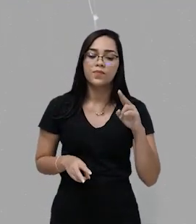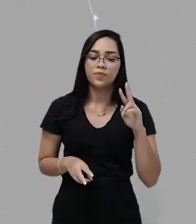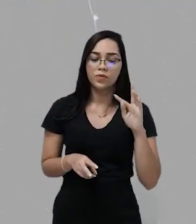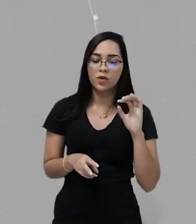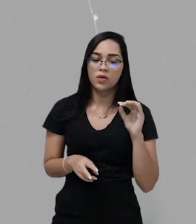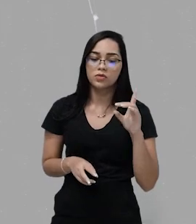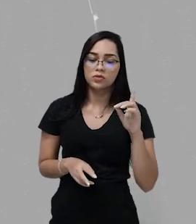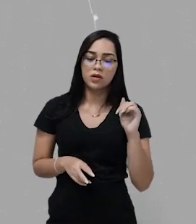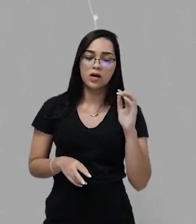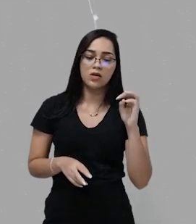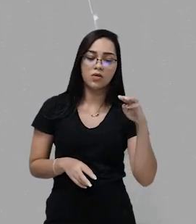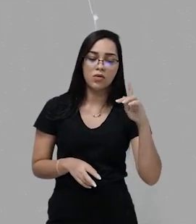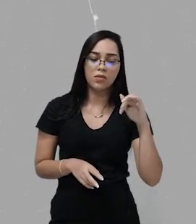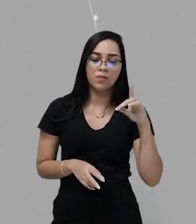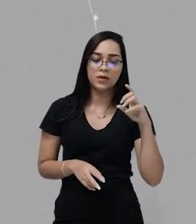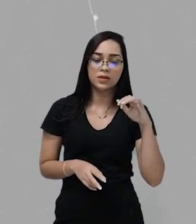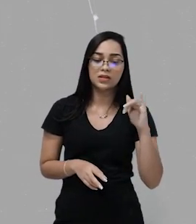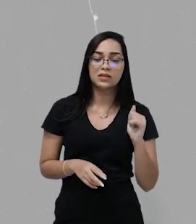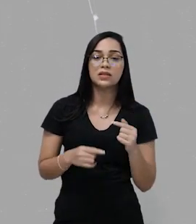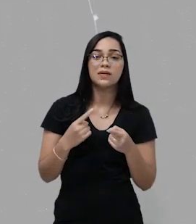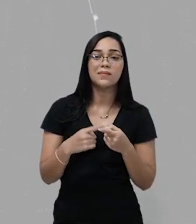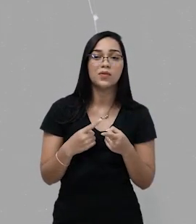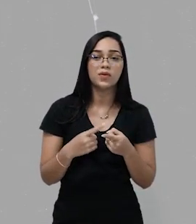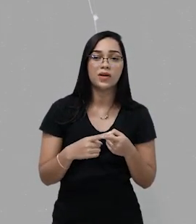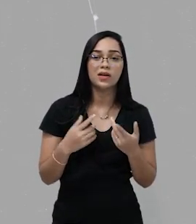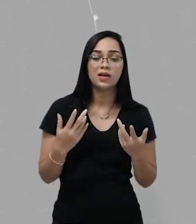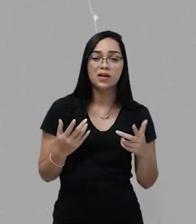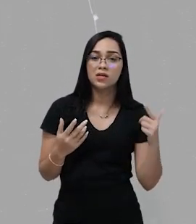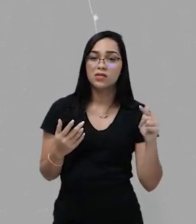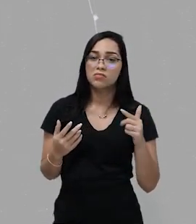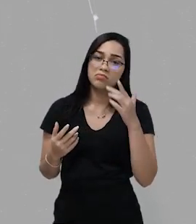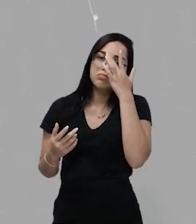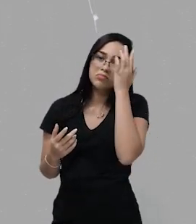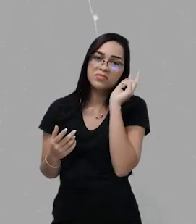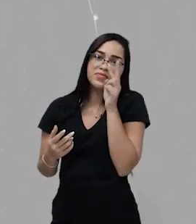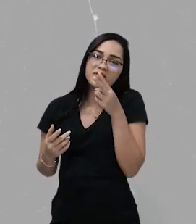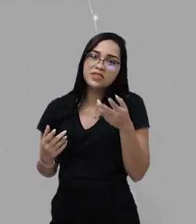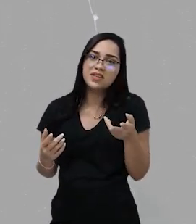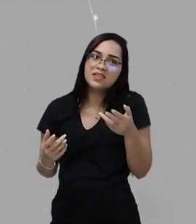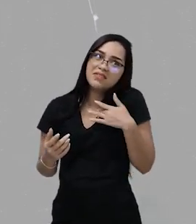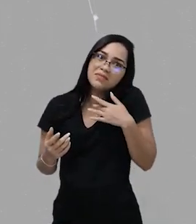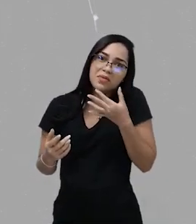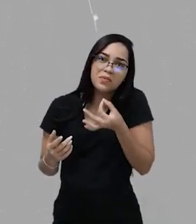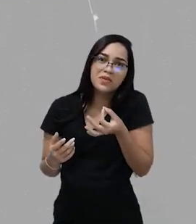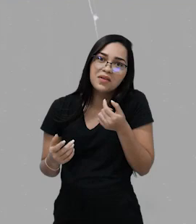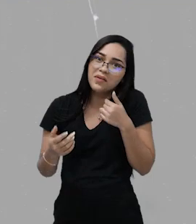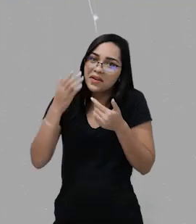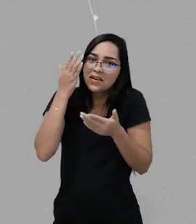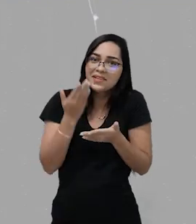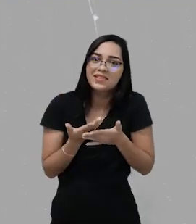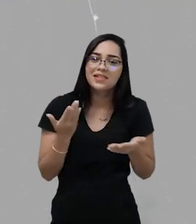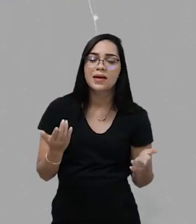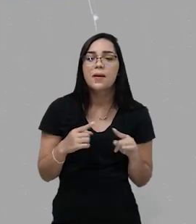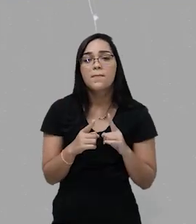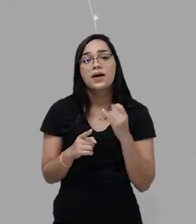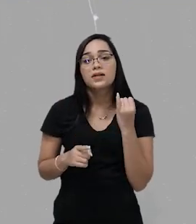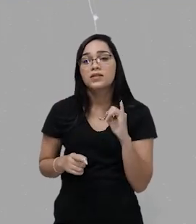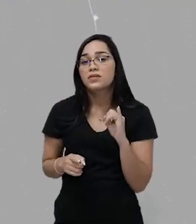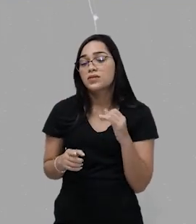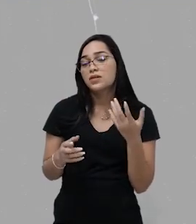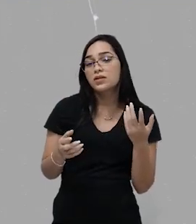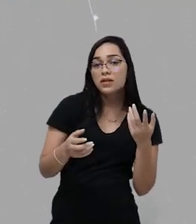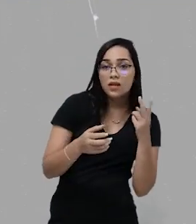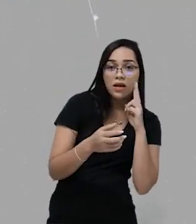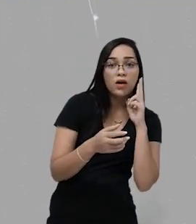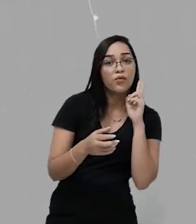Compadecida, eu tenho certeza. Até porque não tem quem não tenha visto. Eu acho, eu creio. Mas se você por